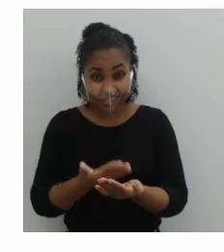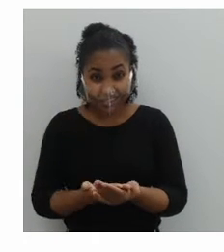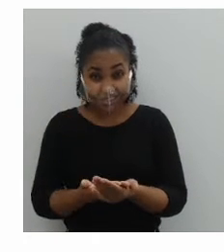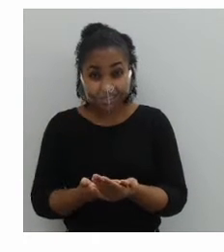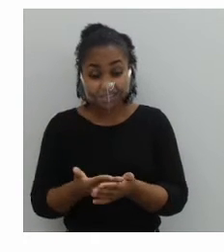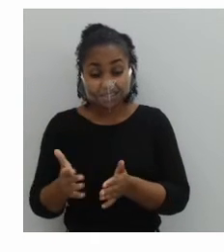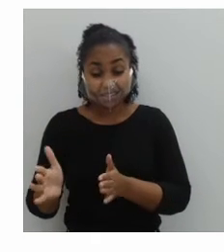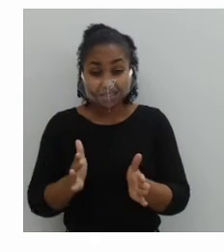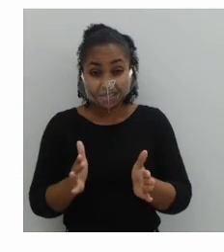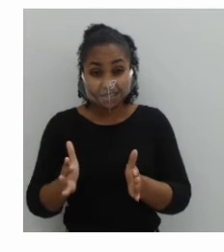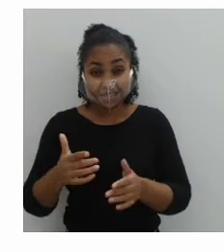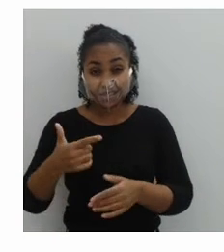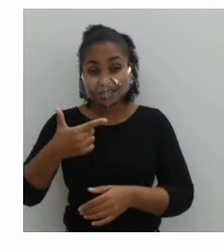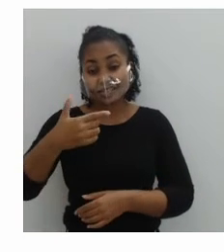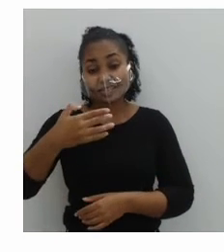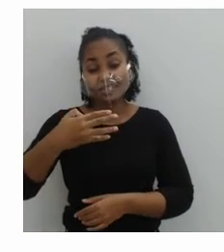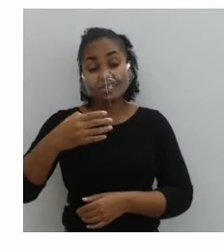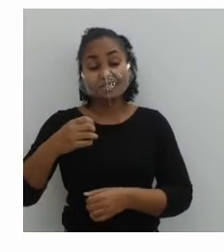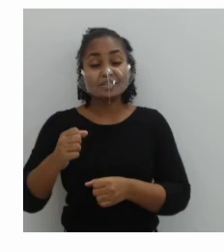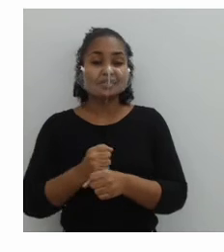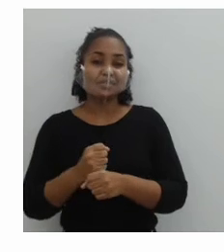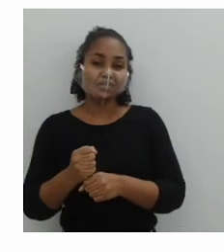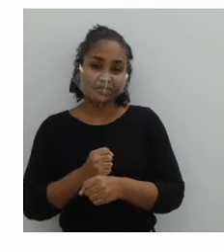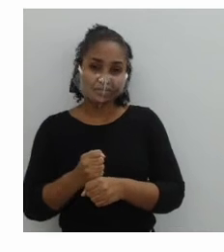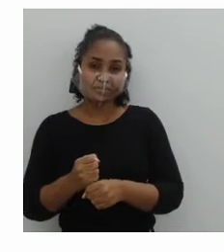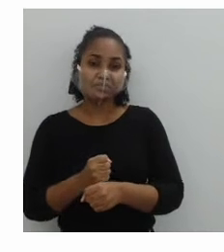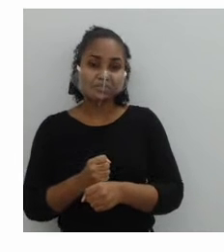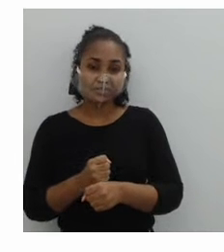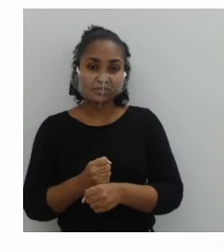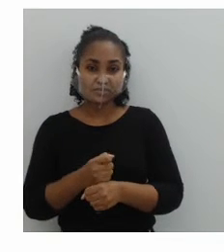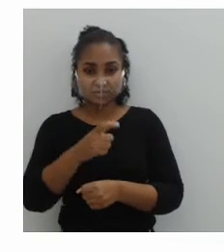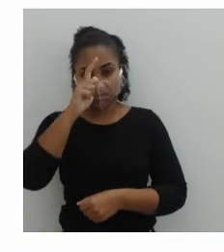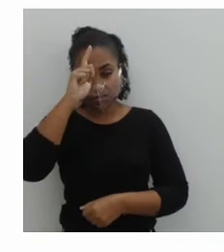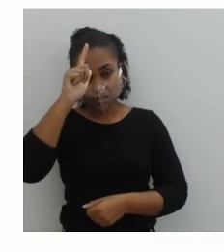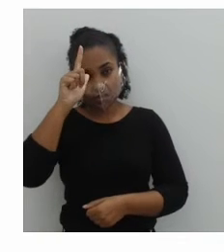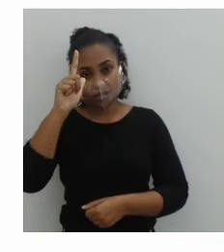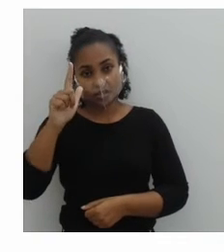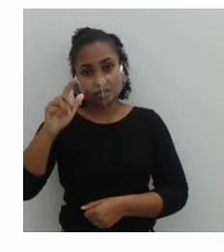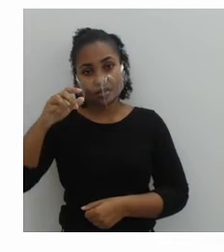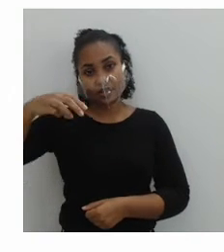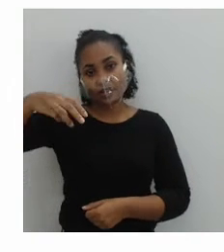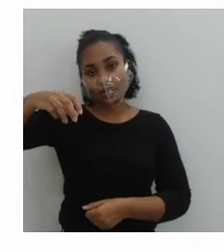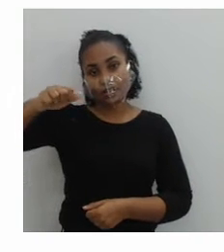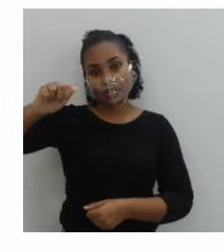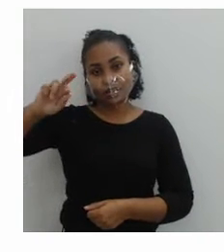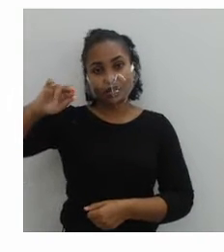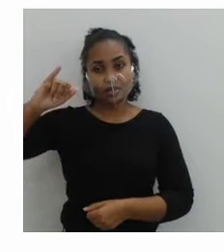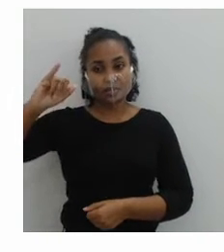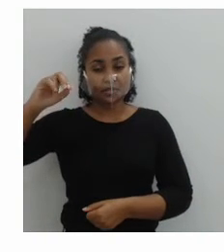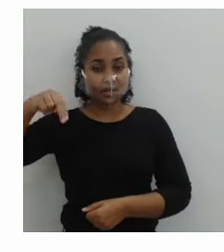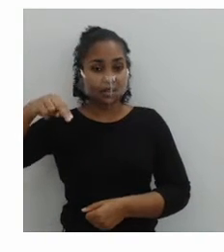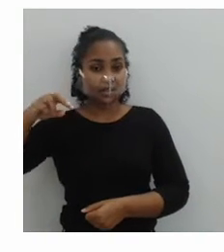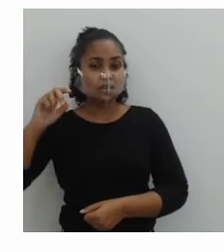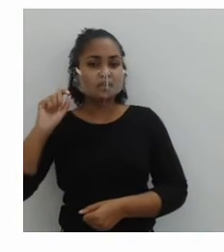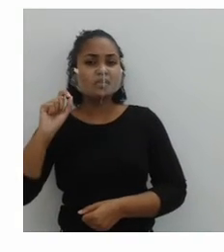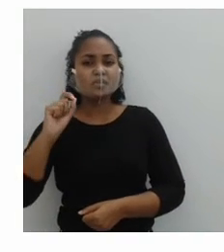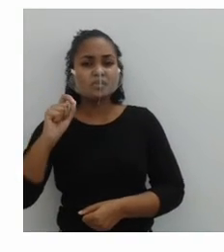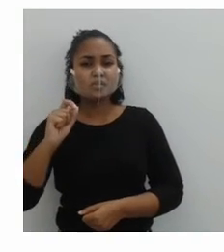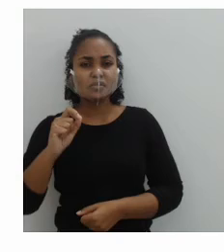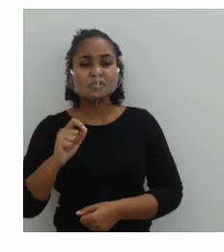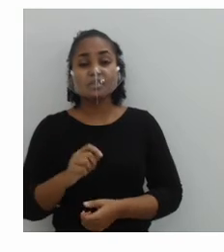anos aqui. Então, sob a liderança de Martim de Albuquerque, ele é